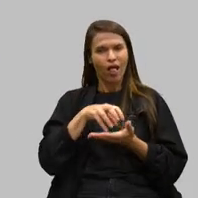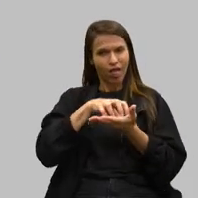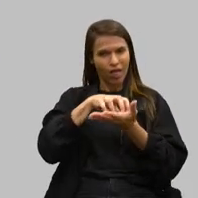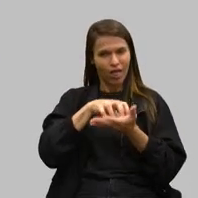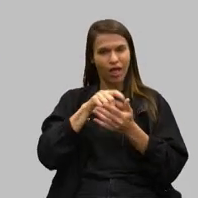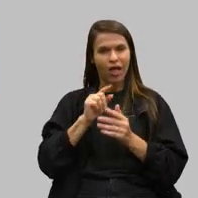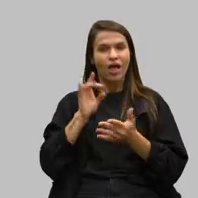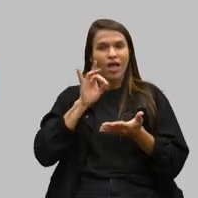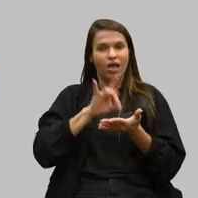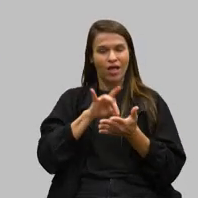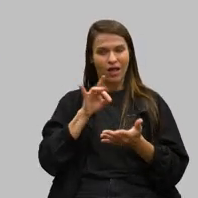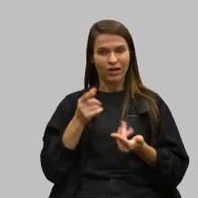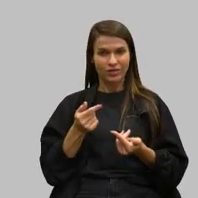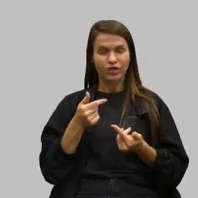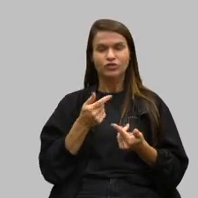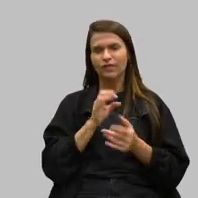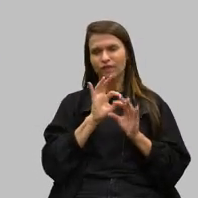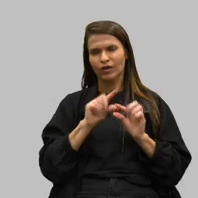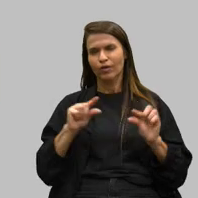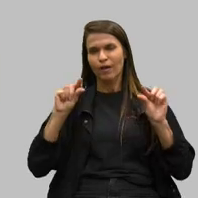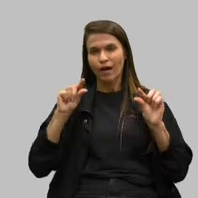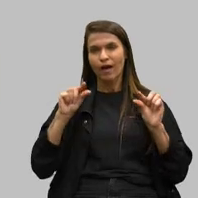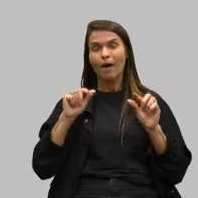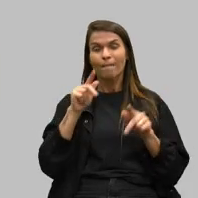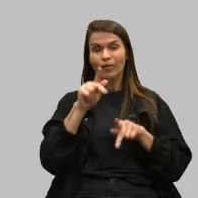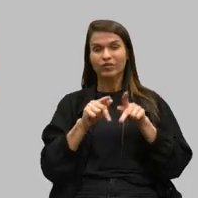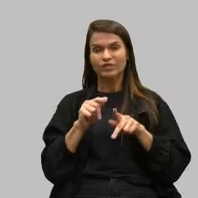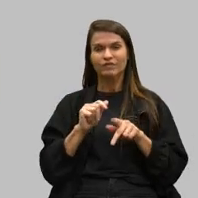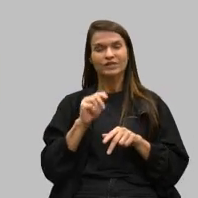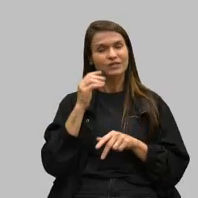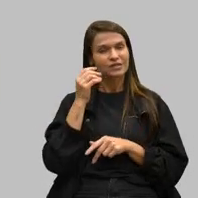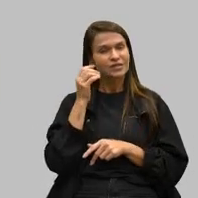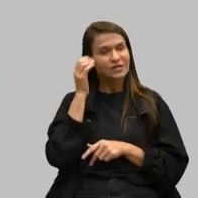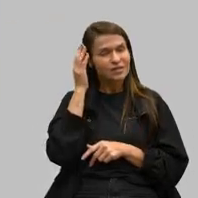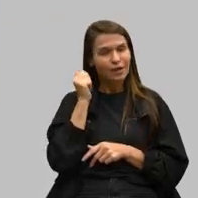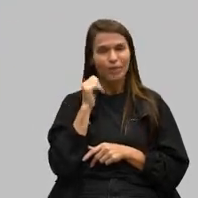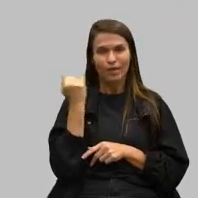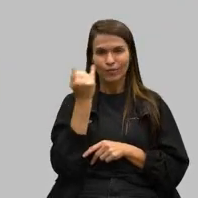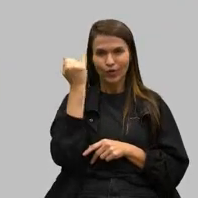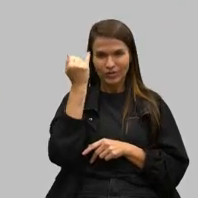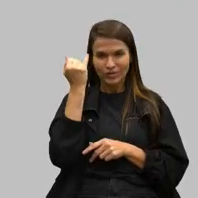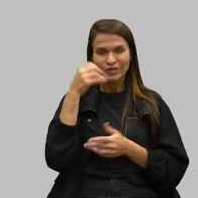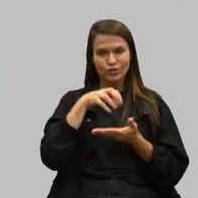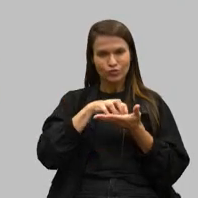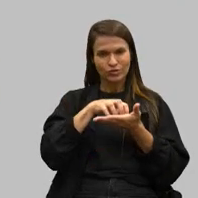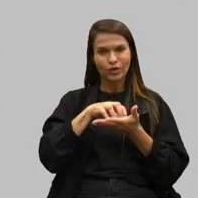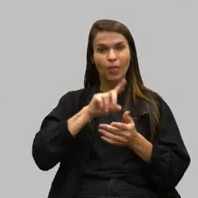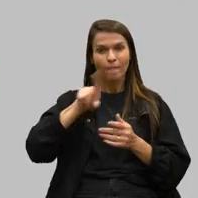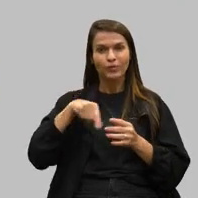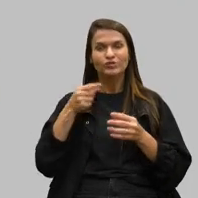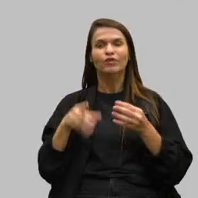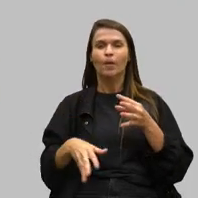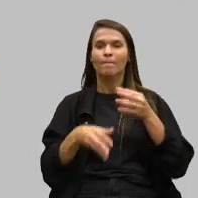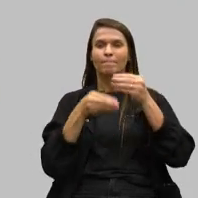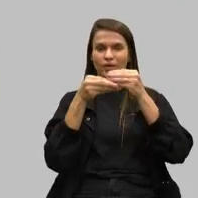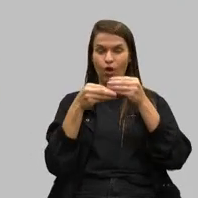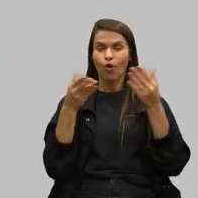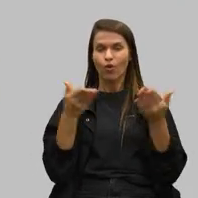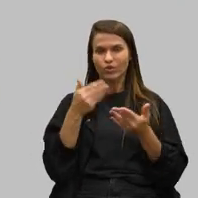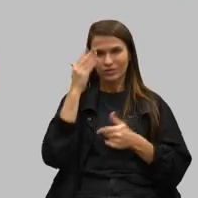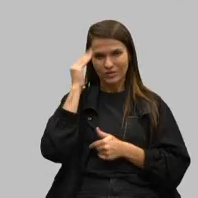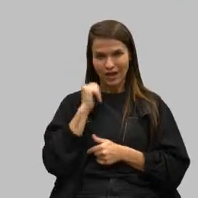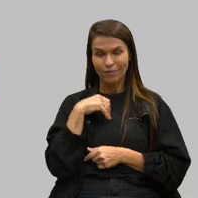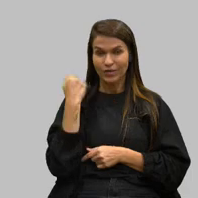falou uma frase assim, olha, a população só vai saber a importância do SAMU depois que ele for implantado. E hoje a gente sabe da